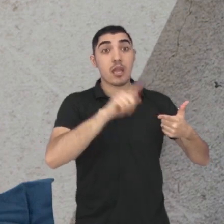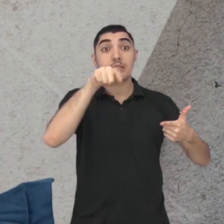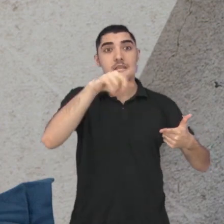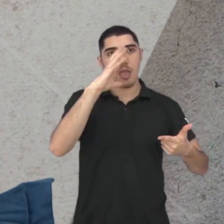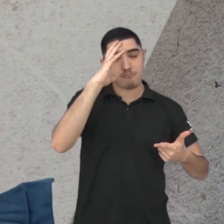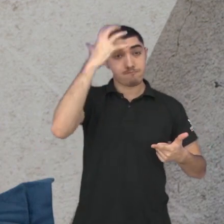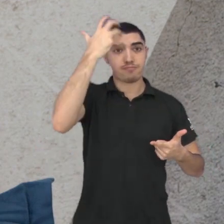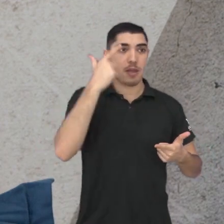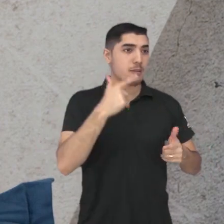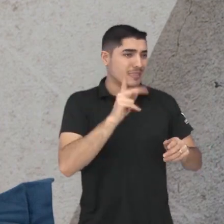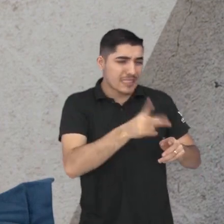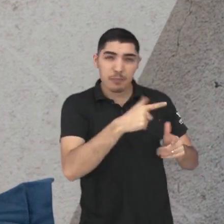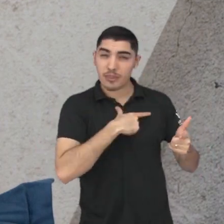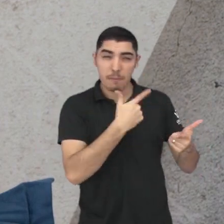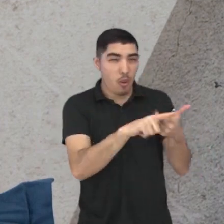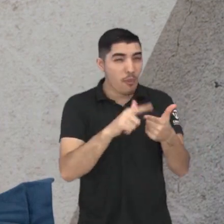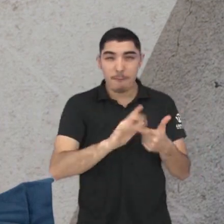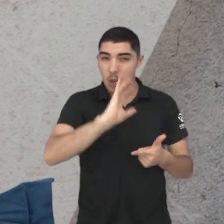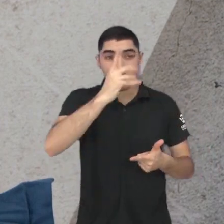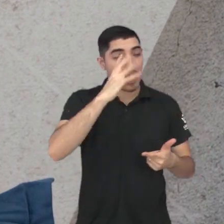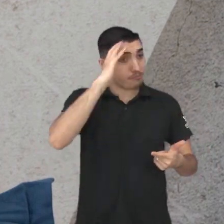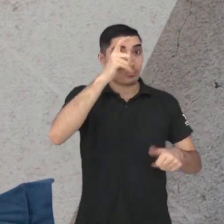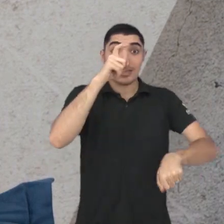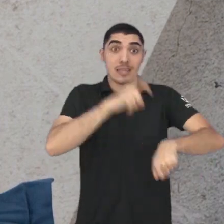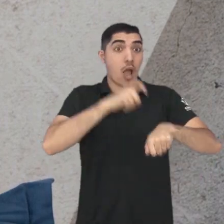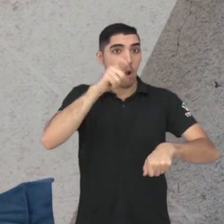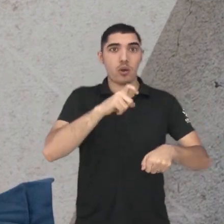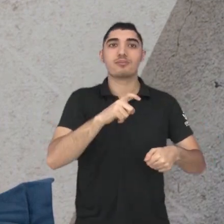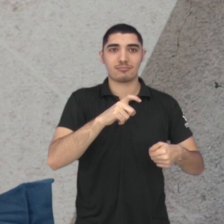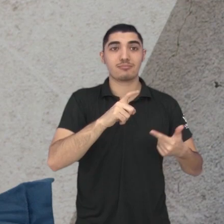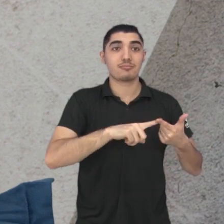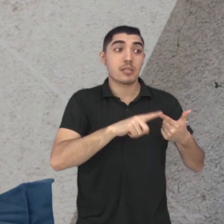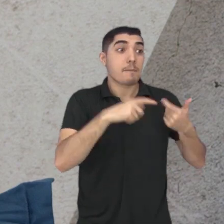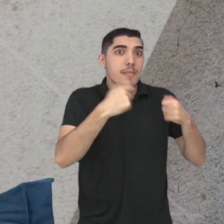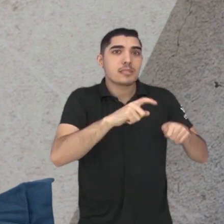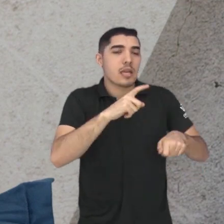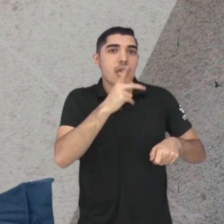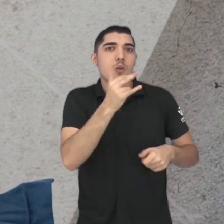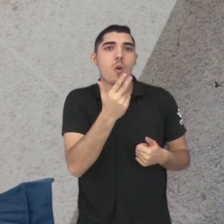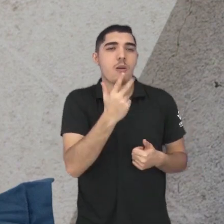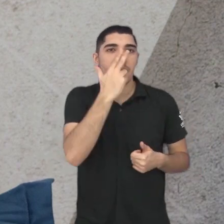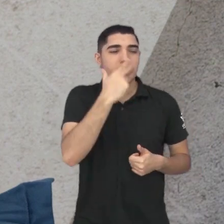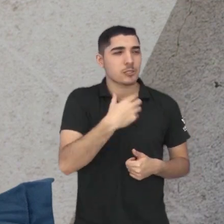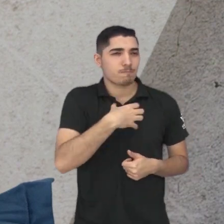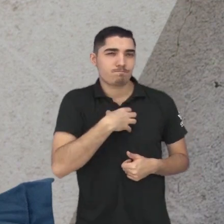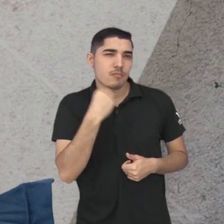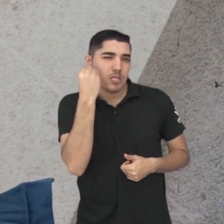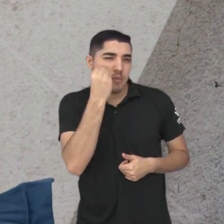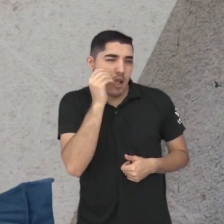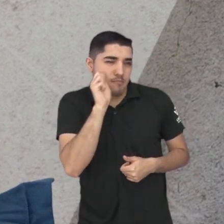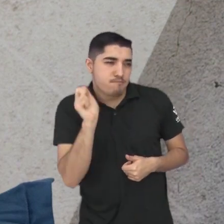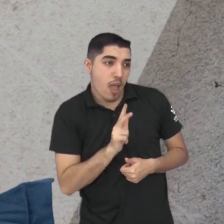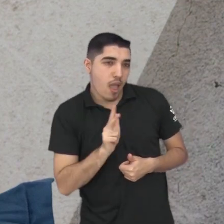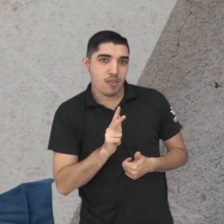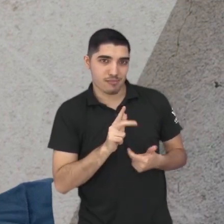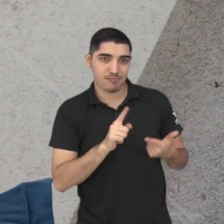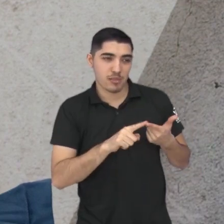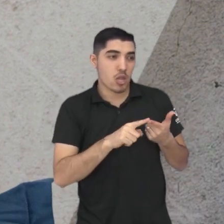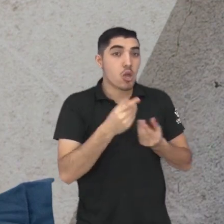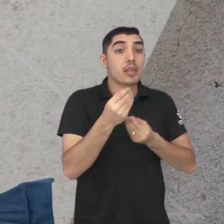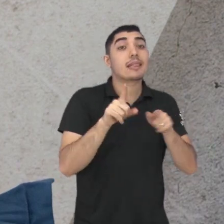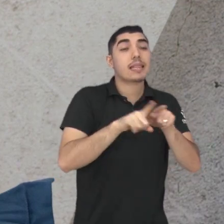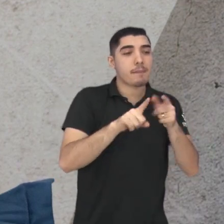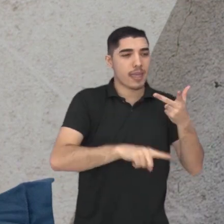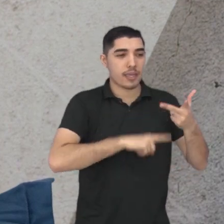alguns problemas, alguns BOs pra gente resolver. Então a gente precisa, né, ter esse trato com as pessoas e saber ter a parcimônia mesmo,